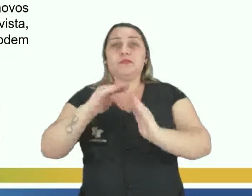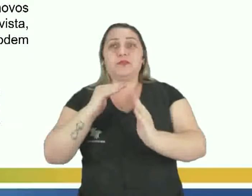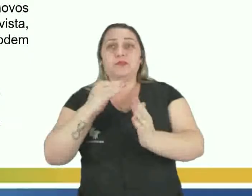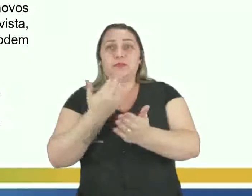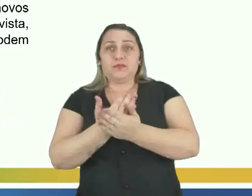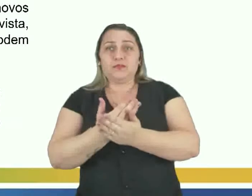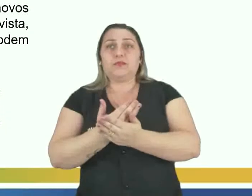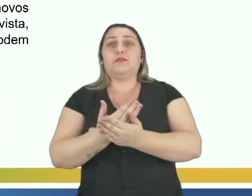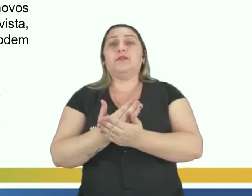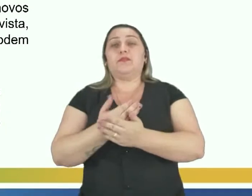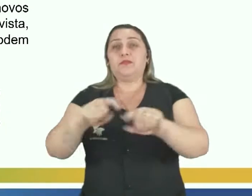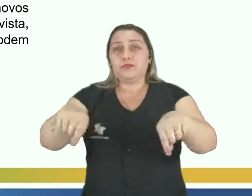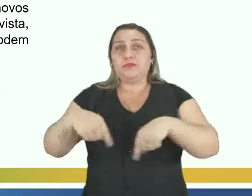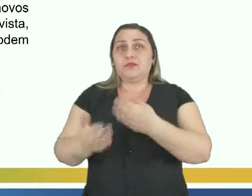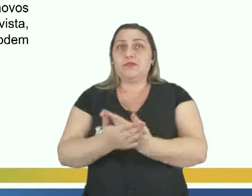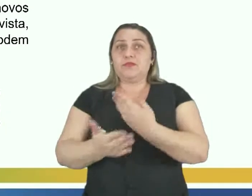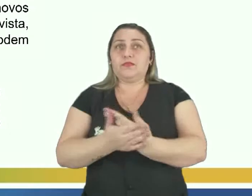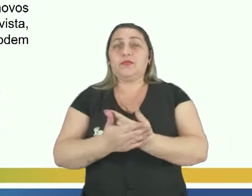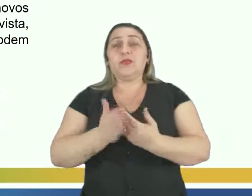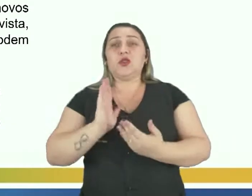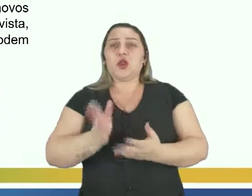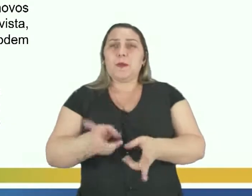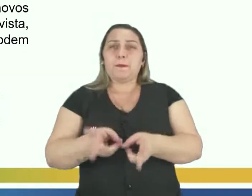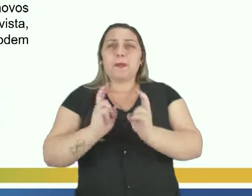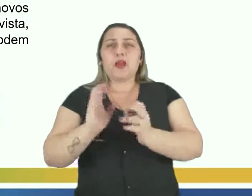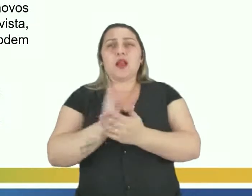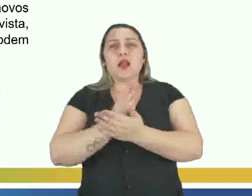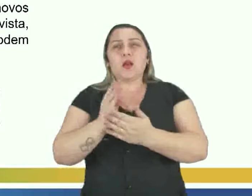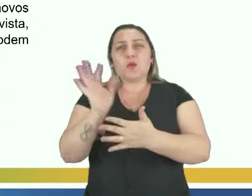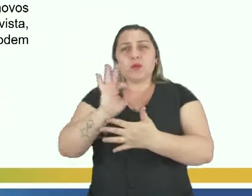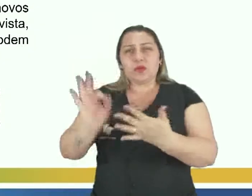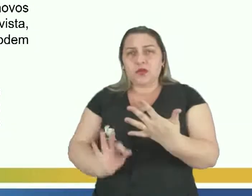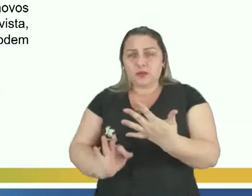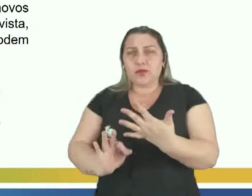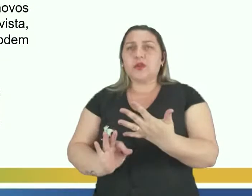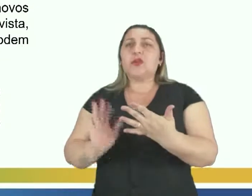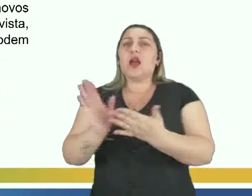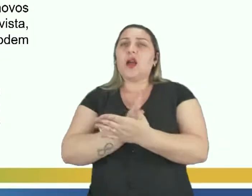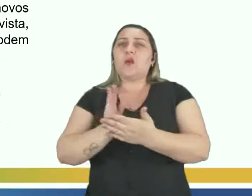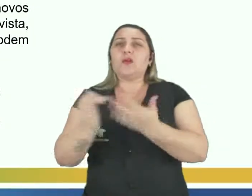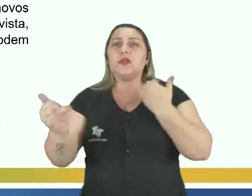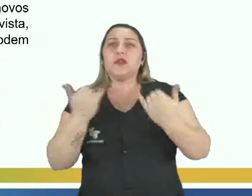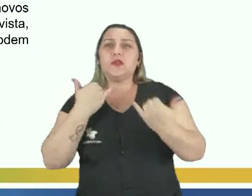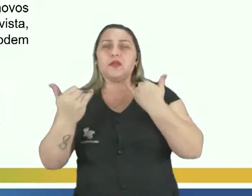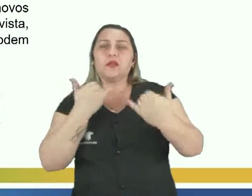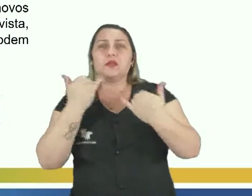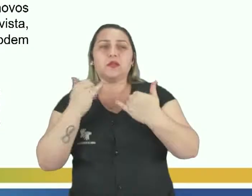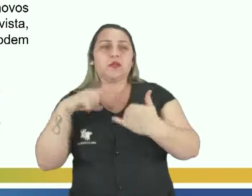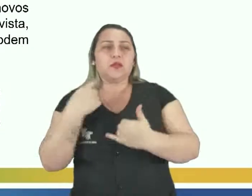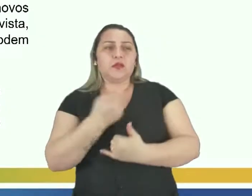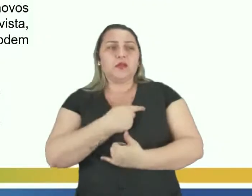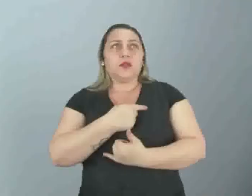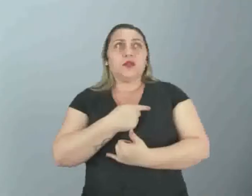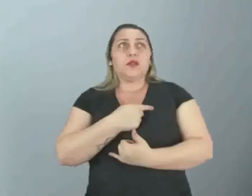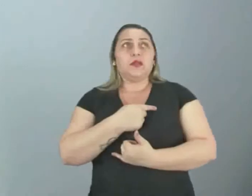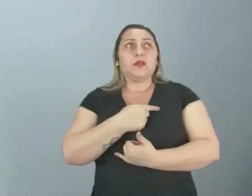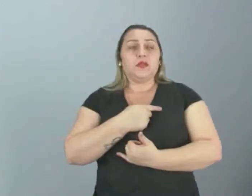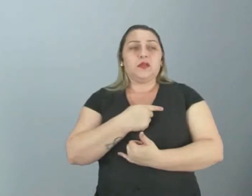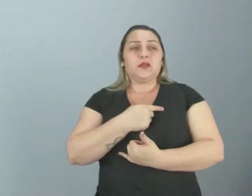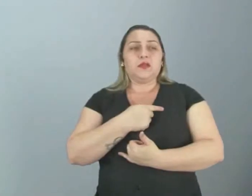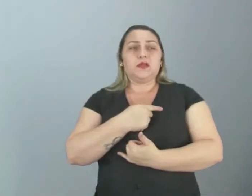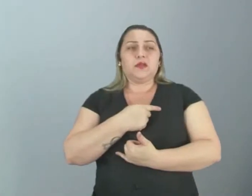Nesse início da entrevista, a gente já pode perceber alguns elementos e algumas informações que a gente pode tirar do